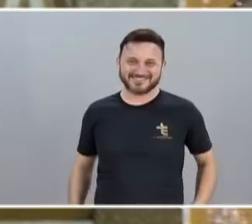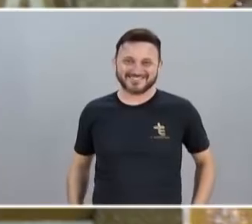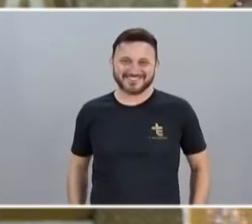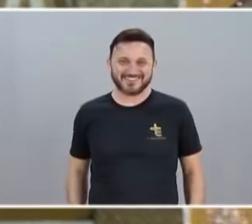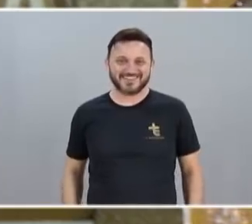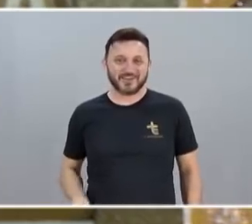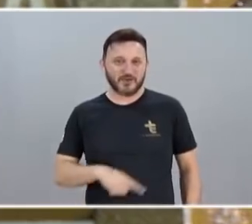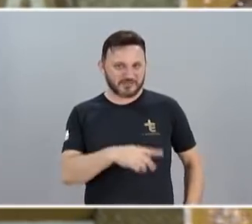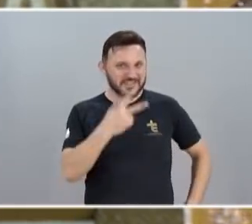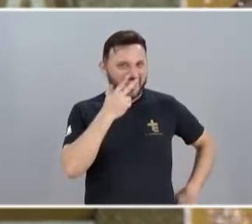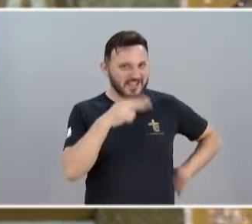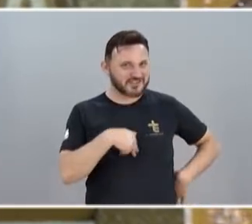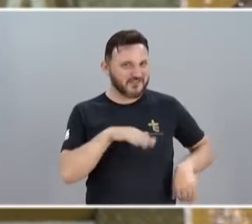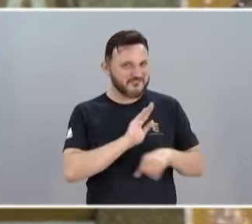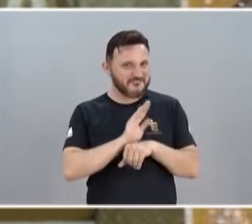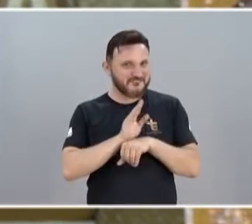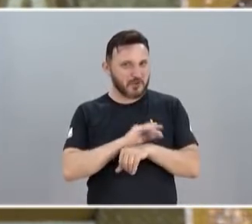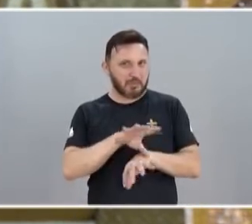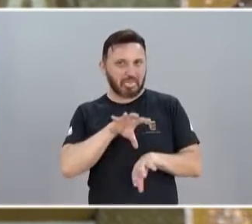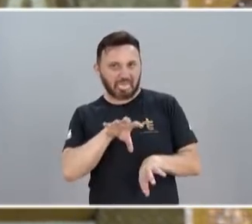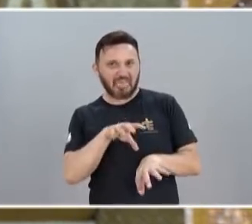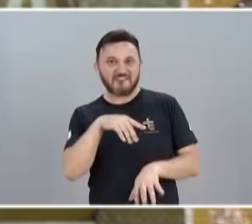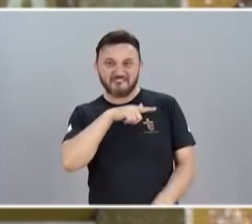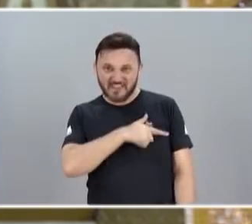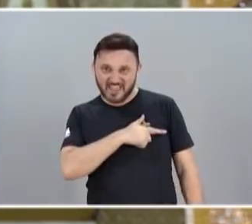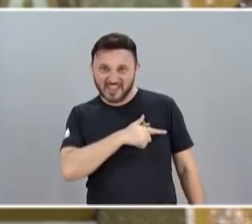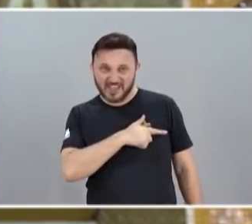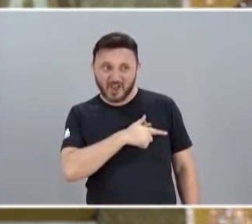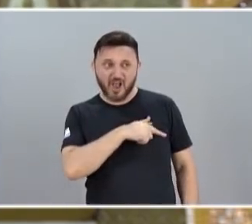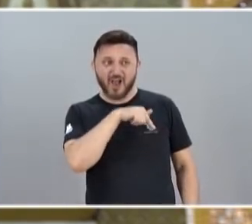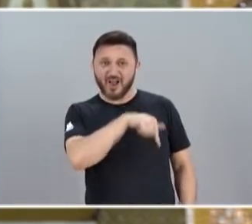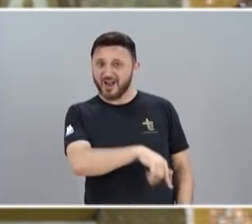Você acha que filme de terror é feio? Aqui ó,